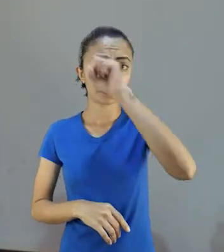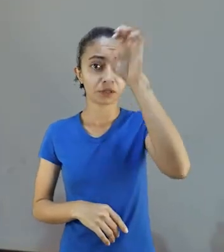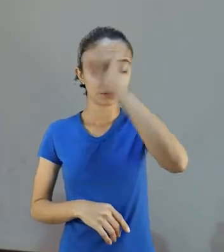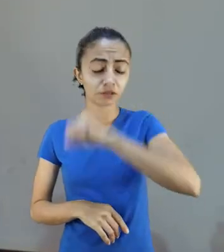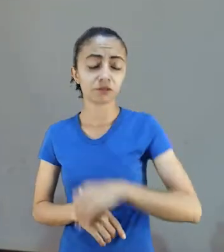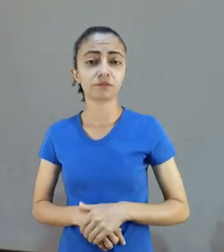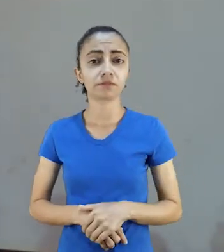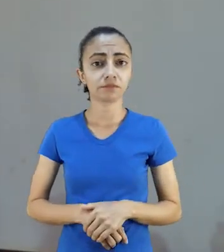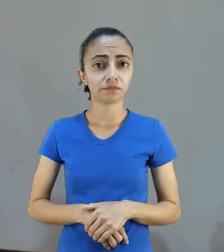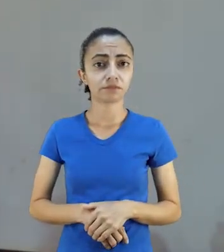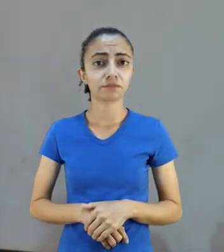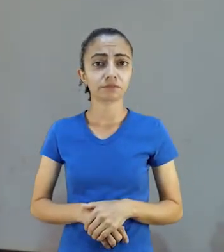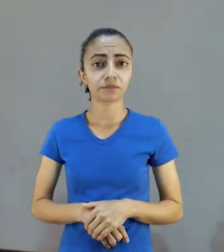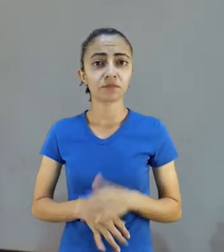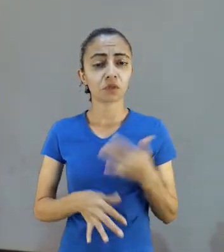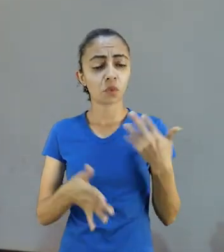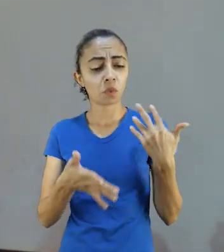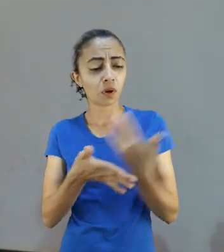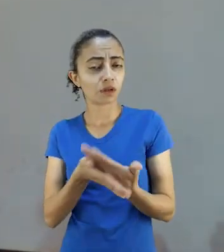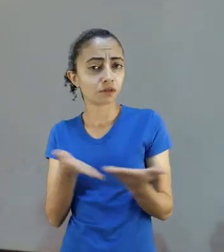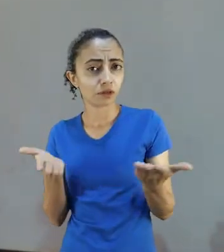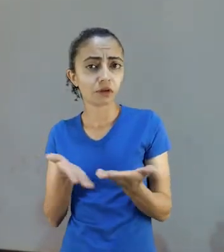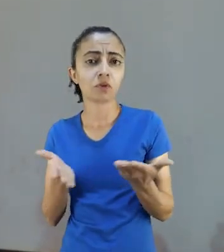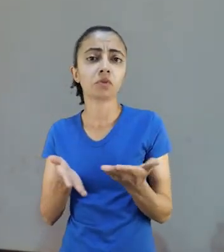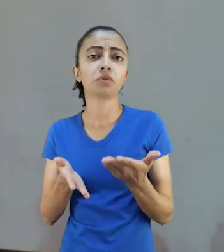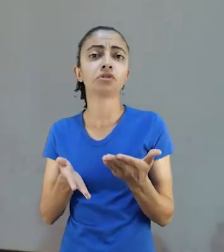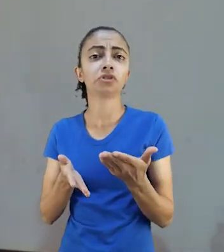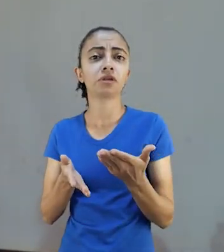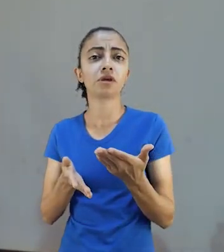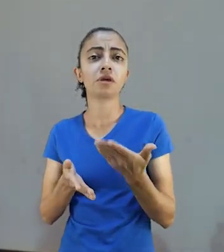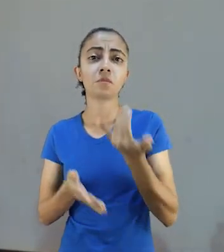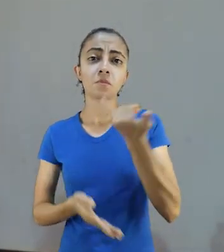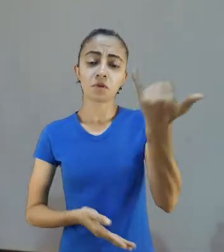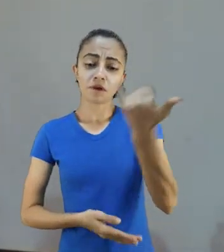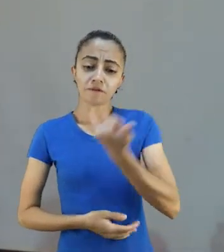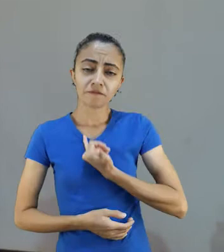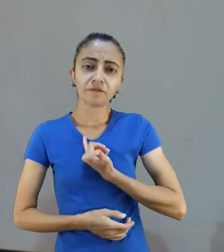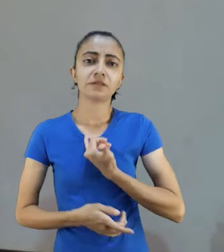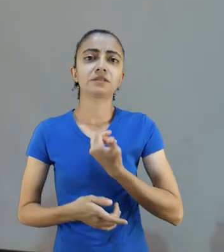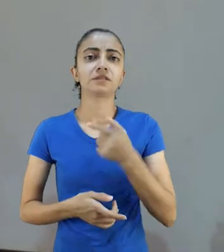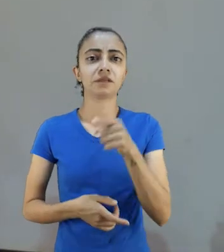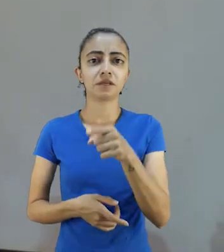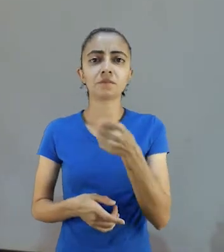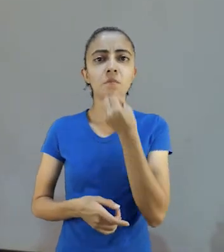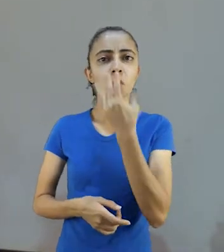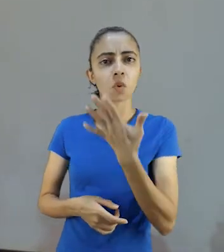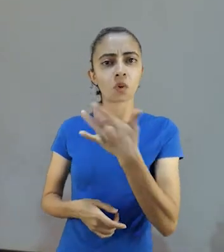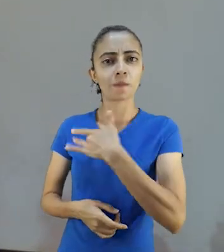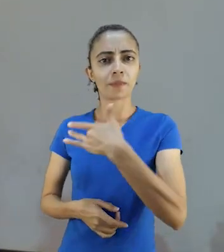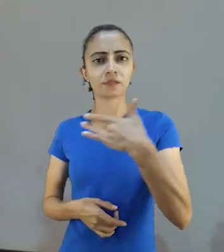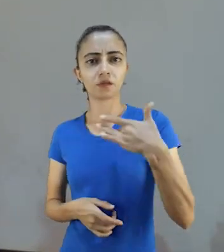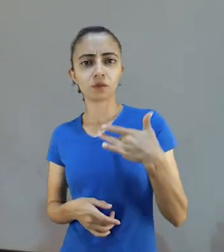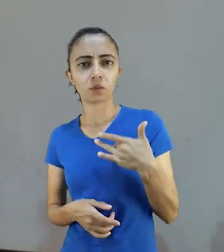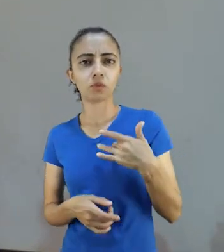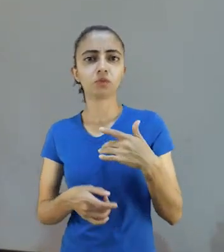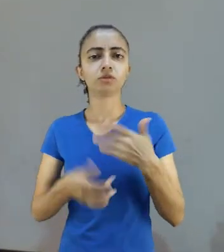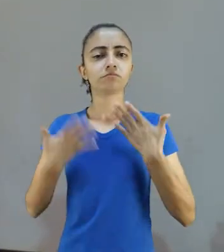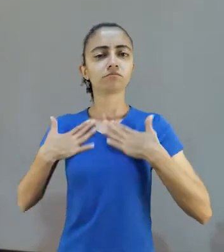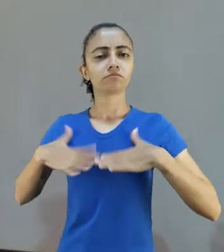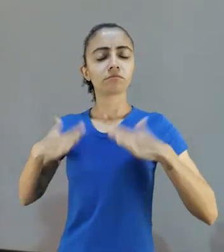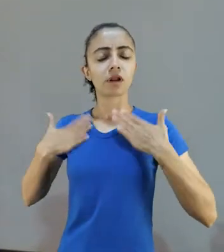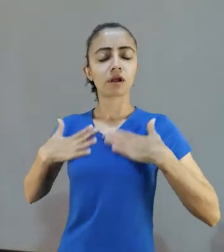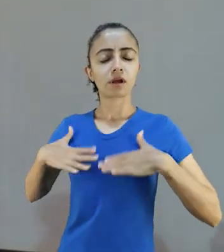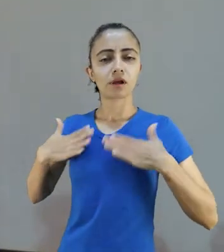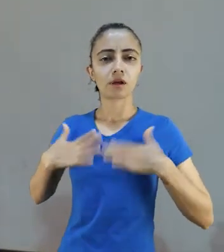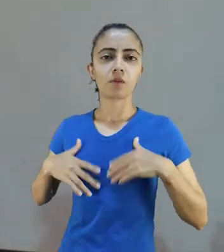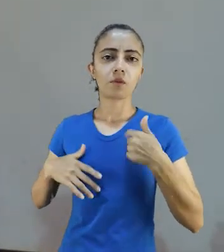hoje. E falou assim, ó, amiga, foi uma terapia para mim. Graças a Deus. Eu fico feliz, né? Eu ensinei e elas